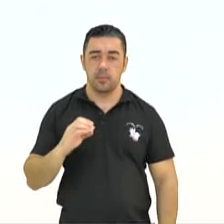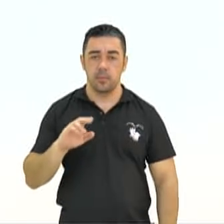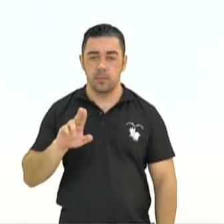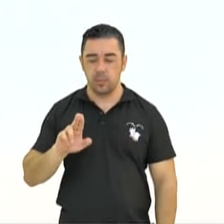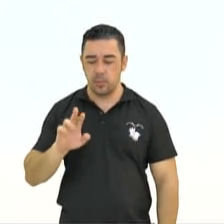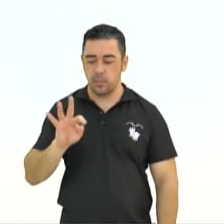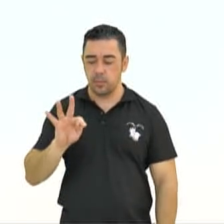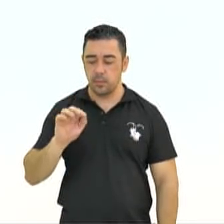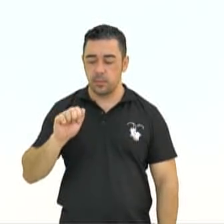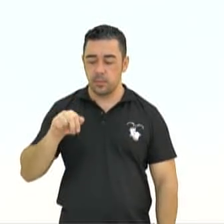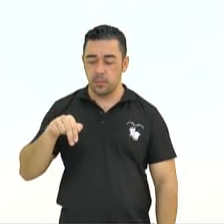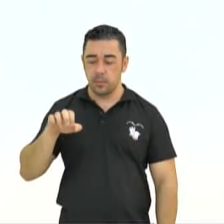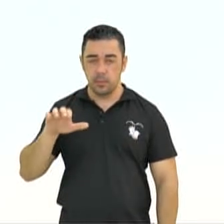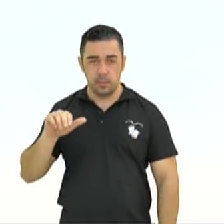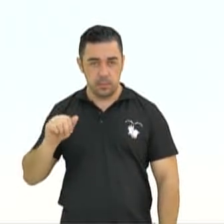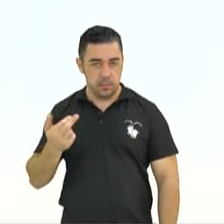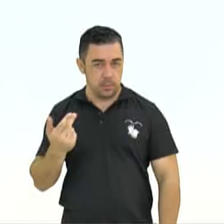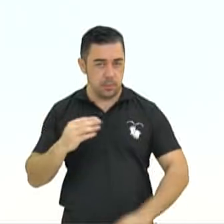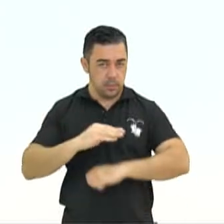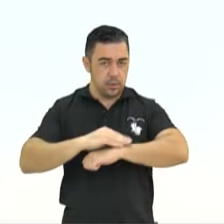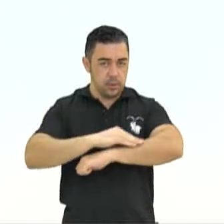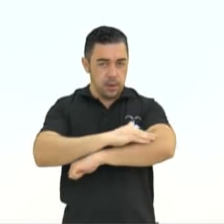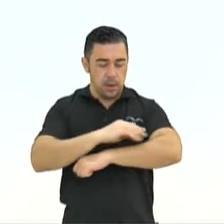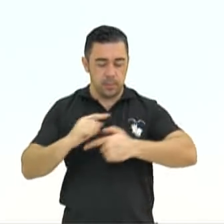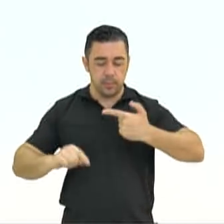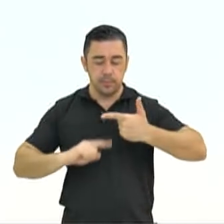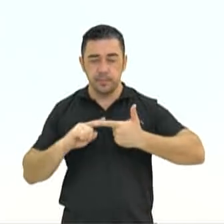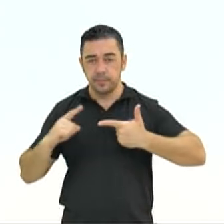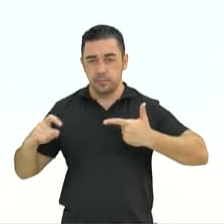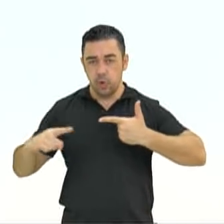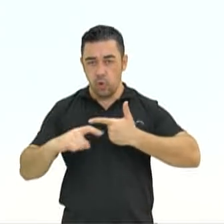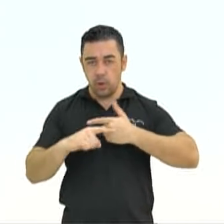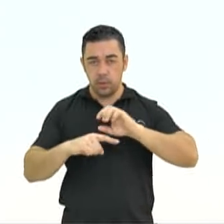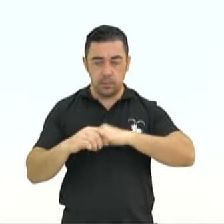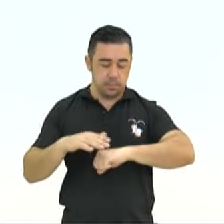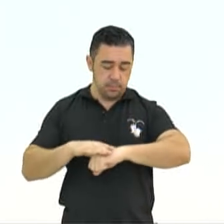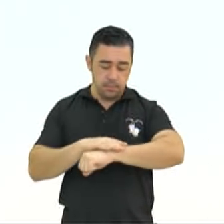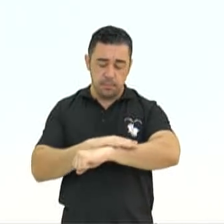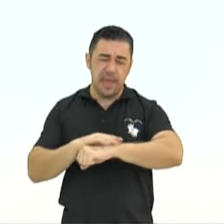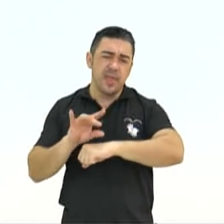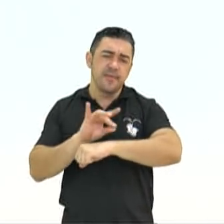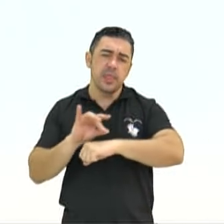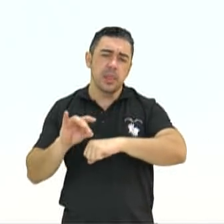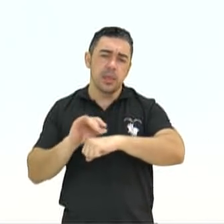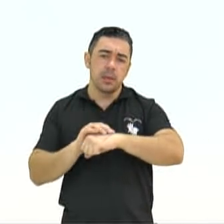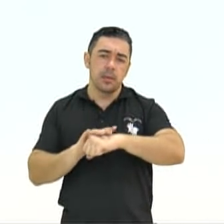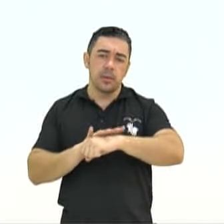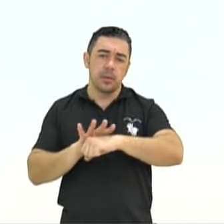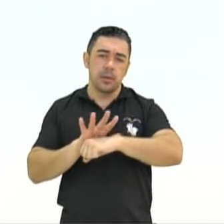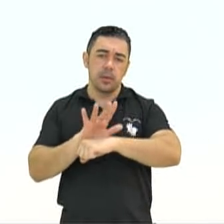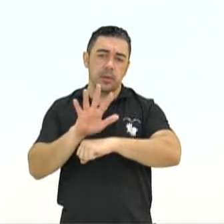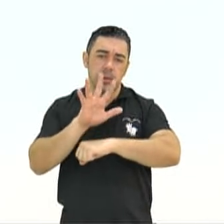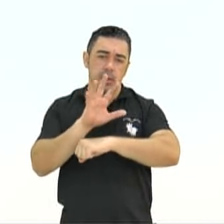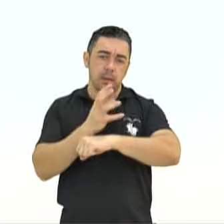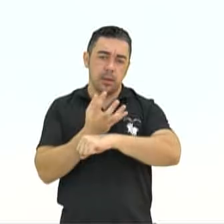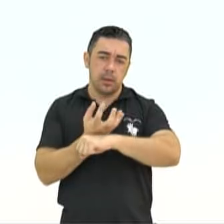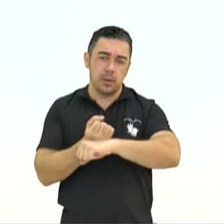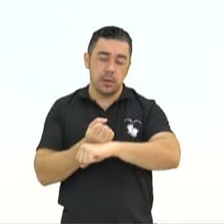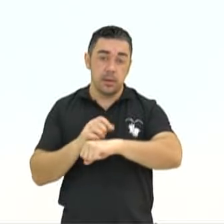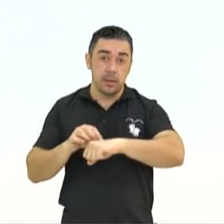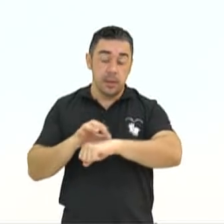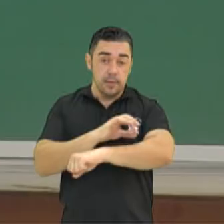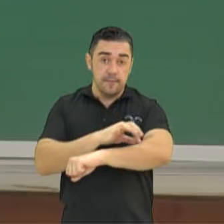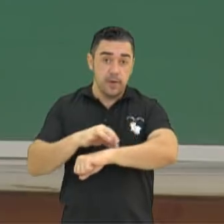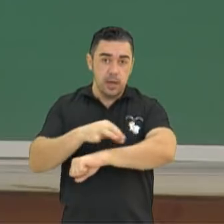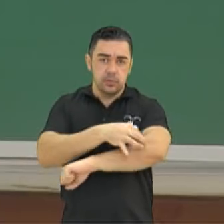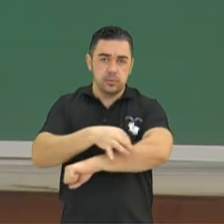como acontece nos anfíbios, como acontece na minhoca. Então, a pele desses animais ela tem que ser fina, rica em vascularização, ou seja,